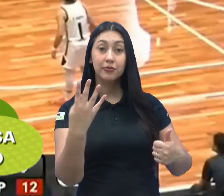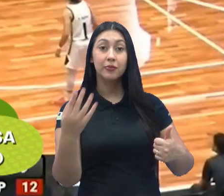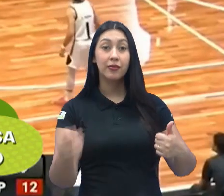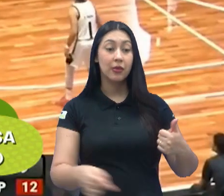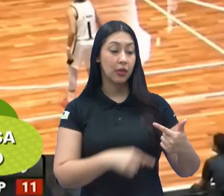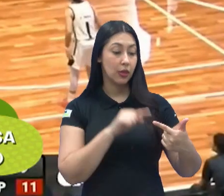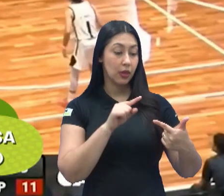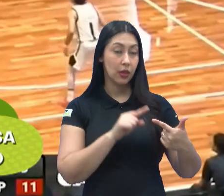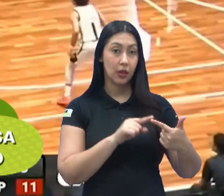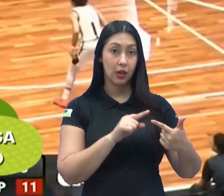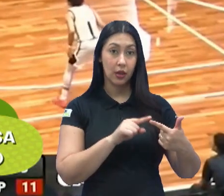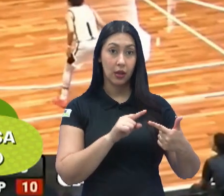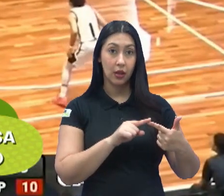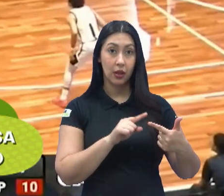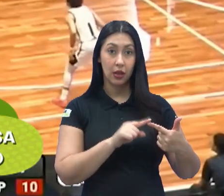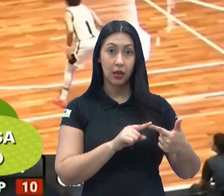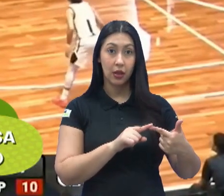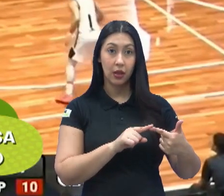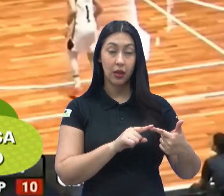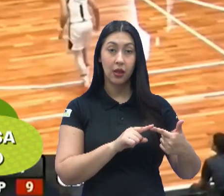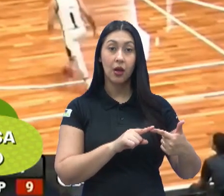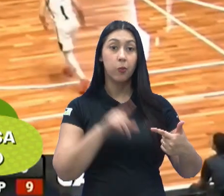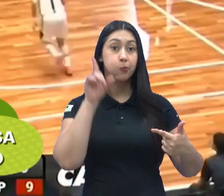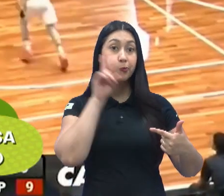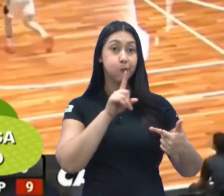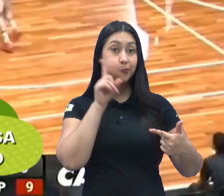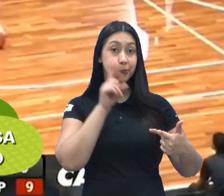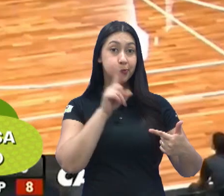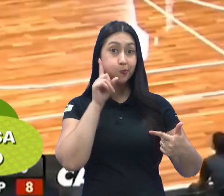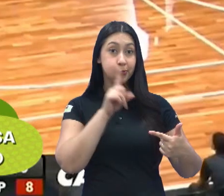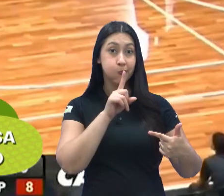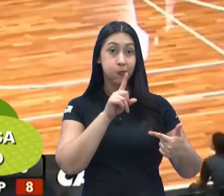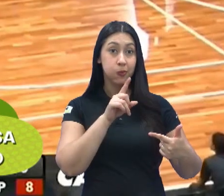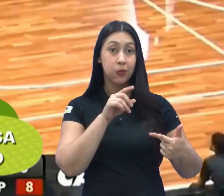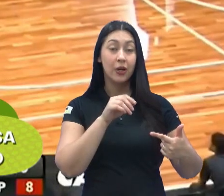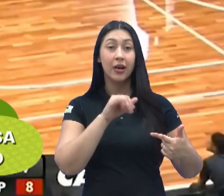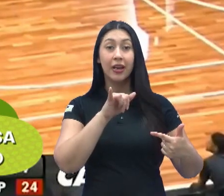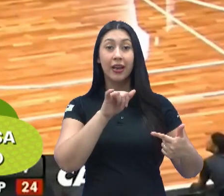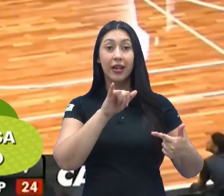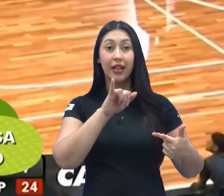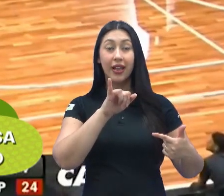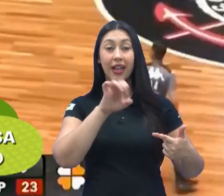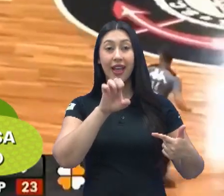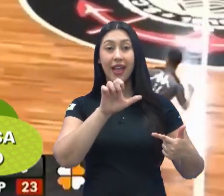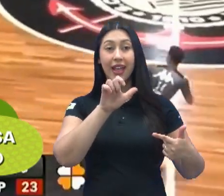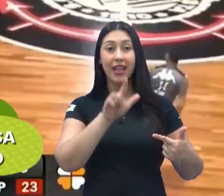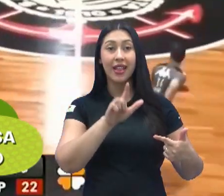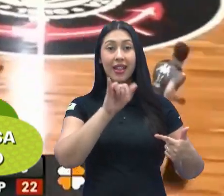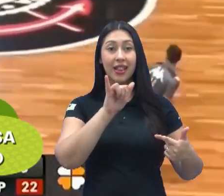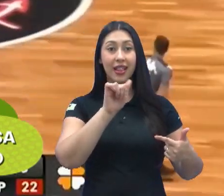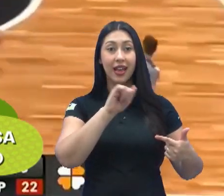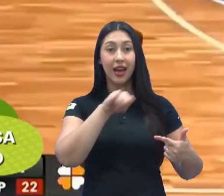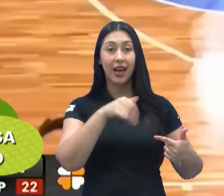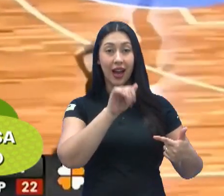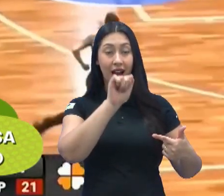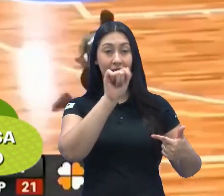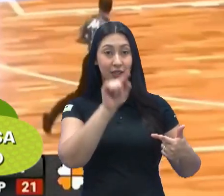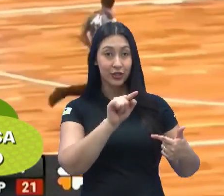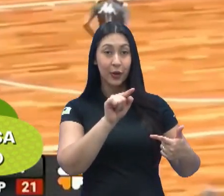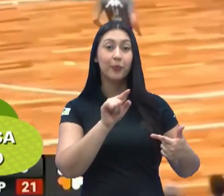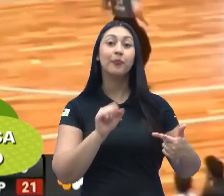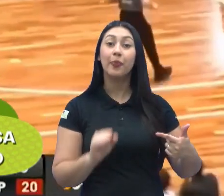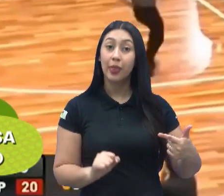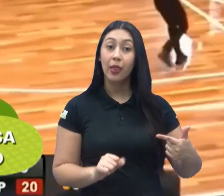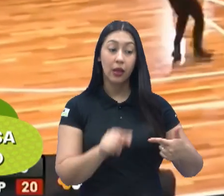rebotes, seguido pelo ala norte-americano, o Yajá Clark, com 15 pontos, 7 rebotes e 5 assistências.